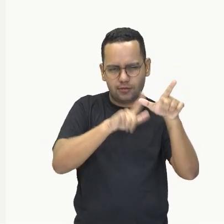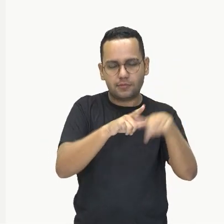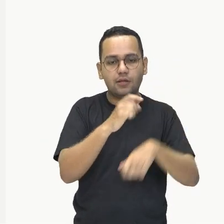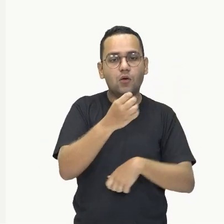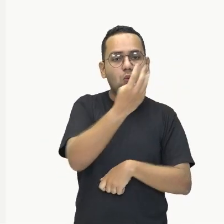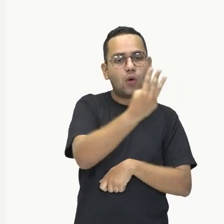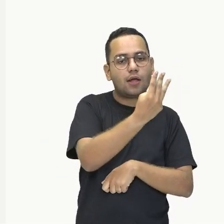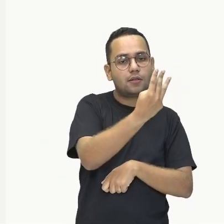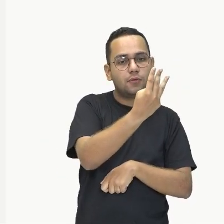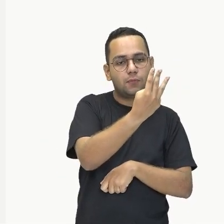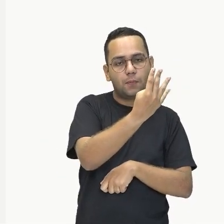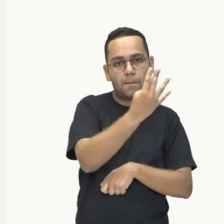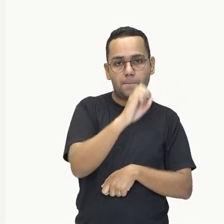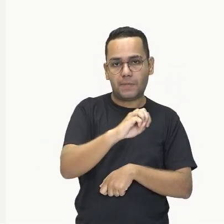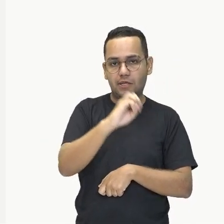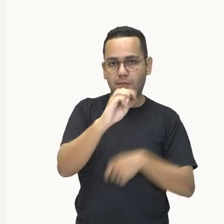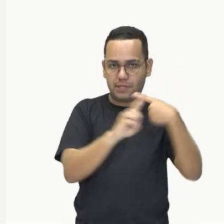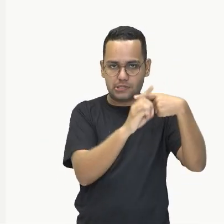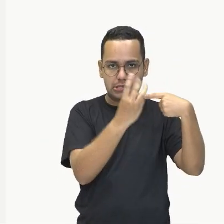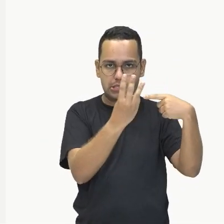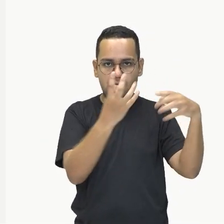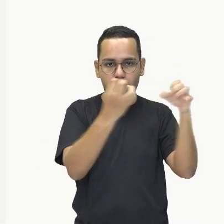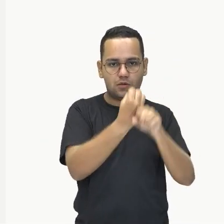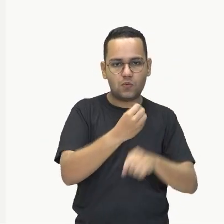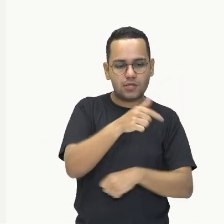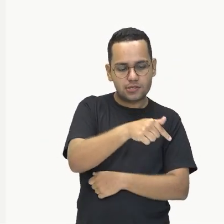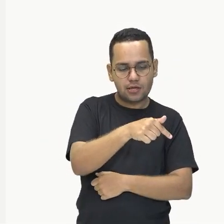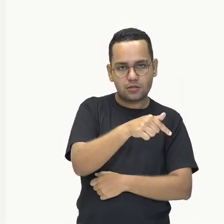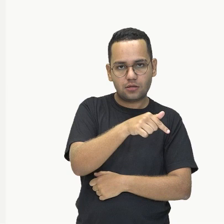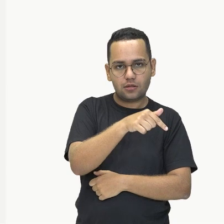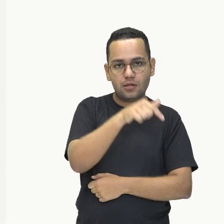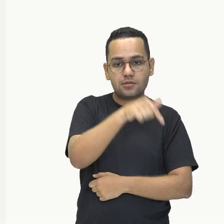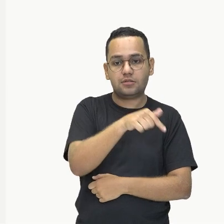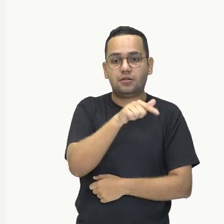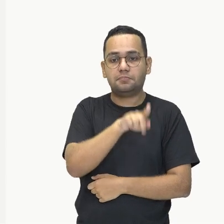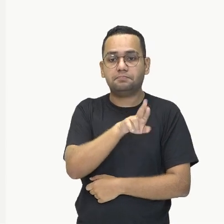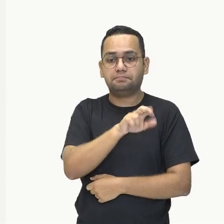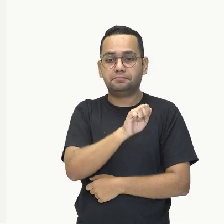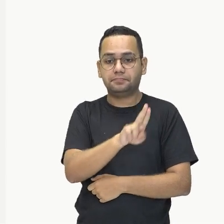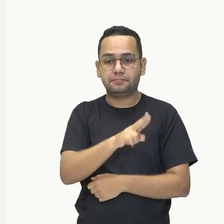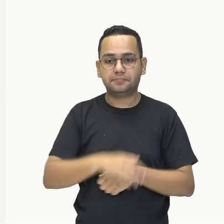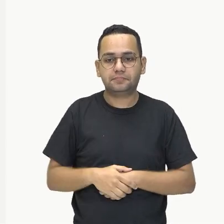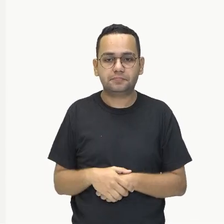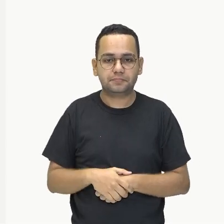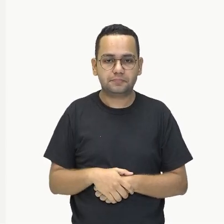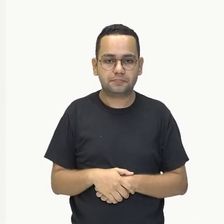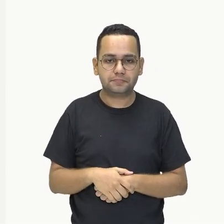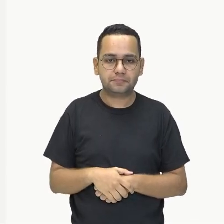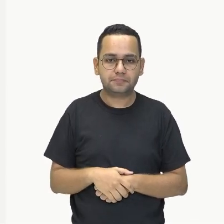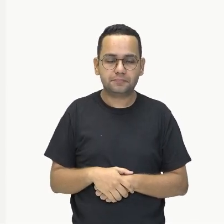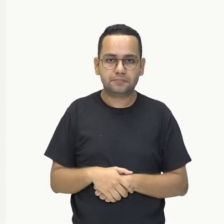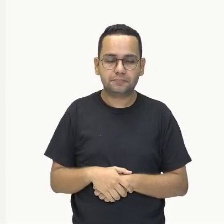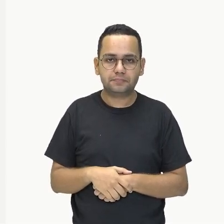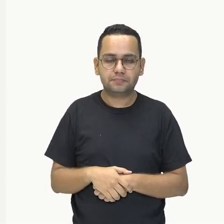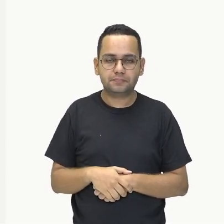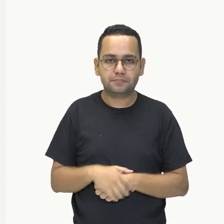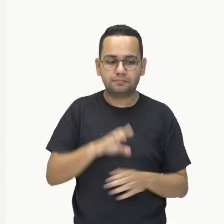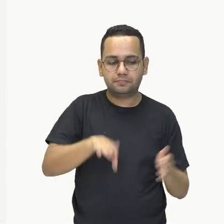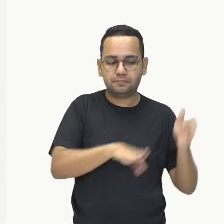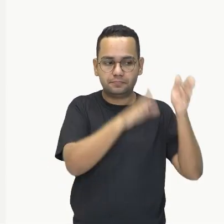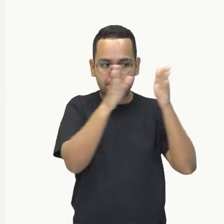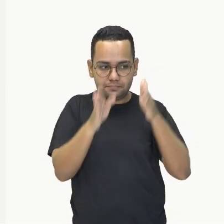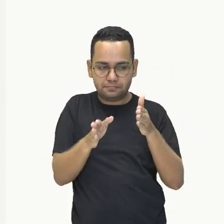3, 7. Então, este aqui é um monômio do sétimo grau. Nosso